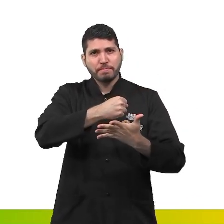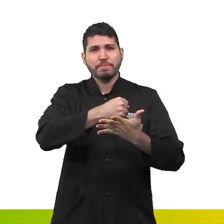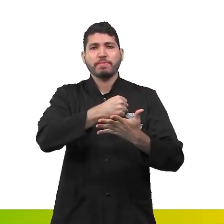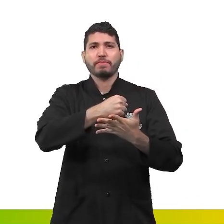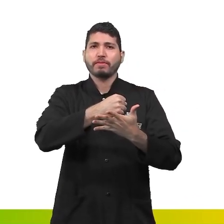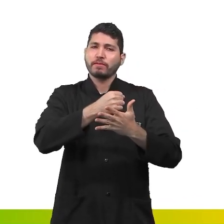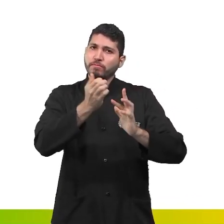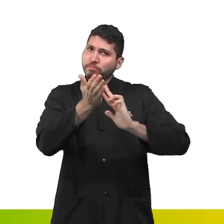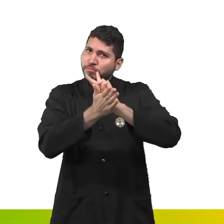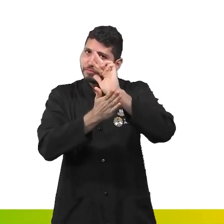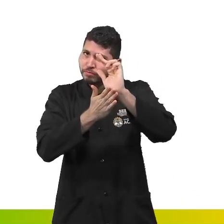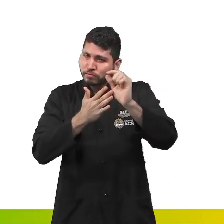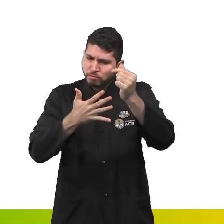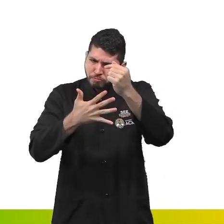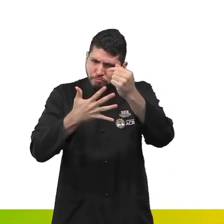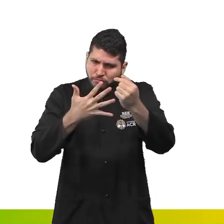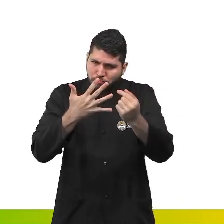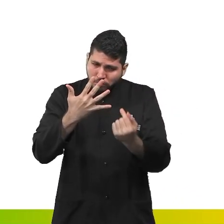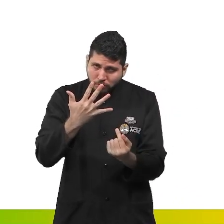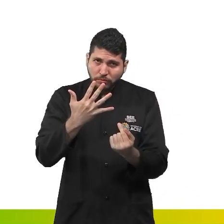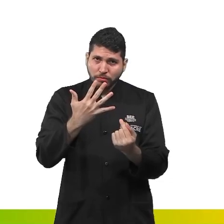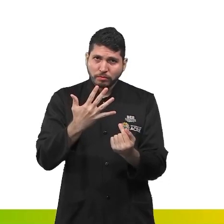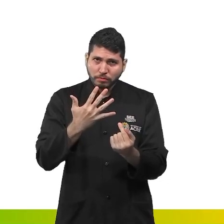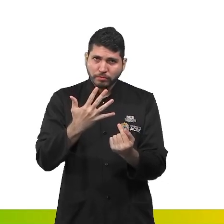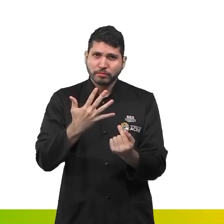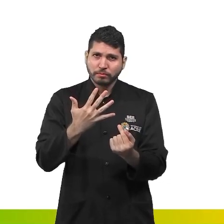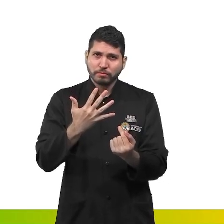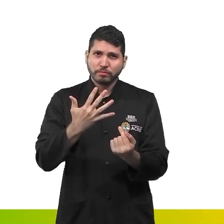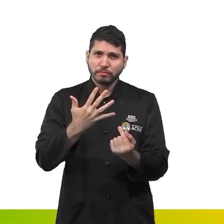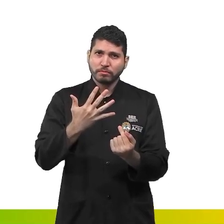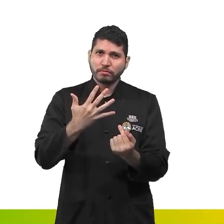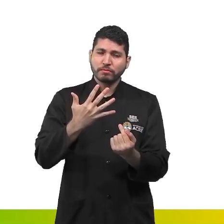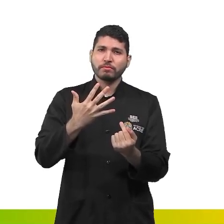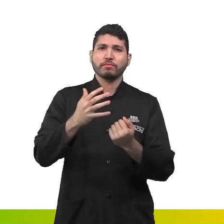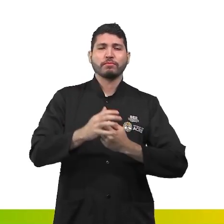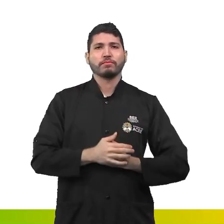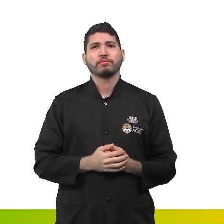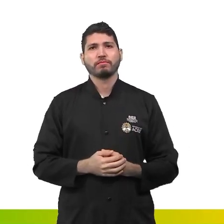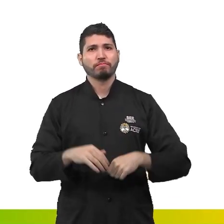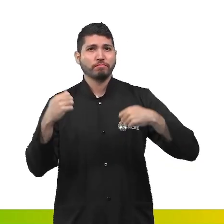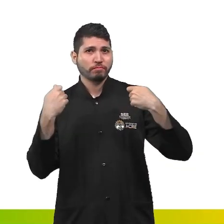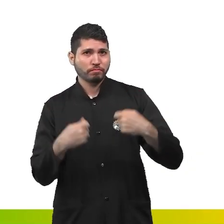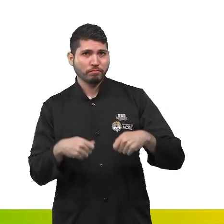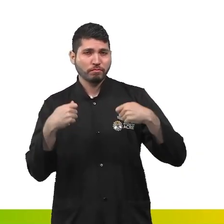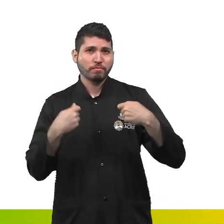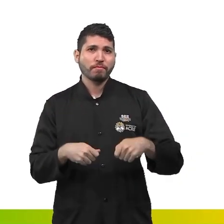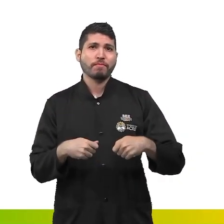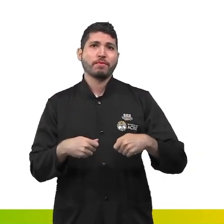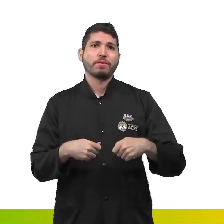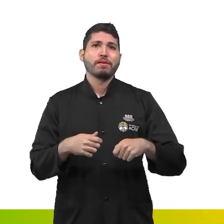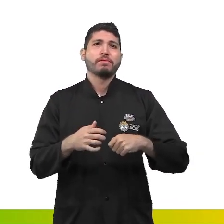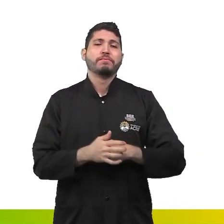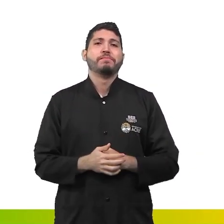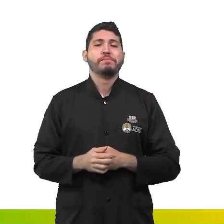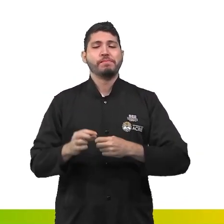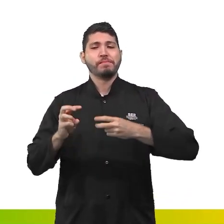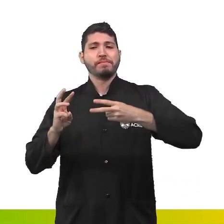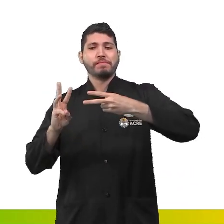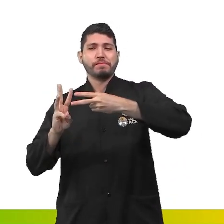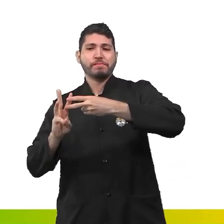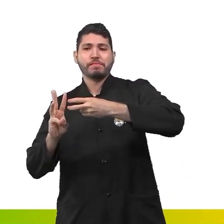em diversos fatores, como a necessidade de converter os indígenas